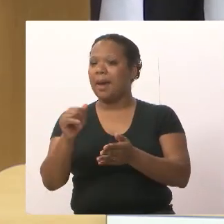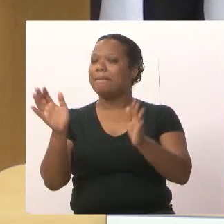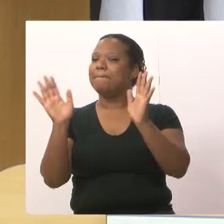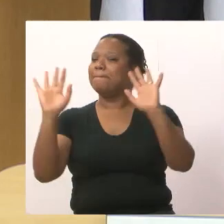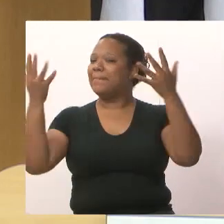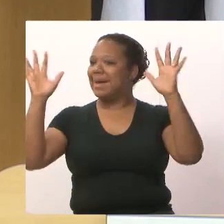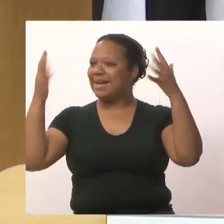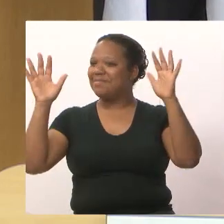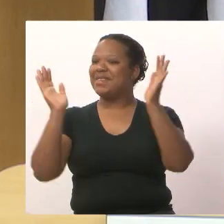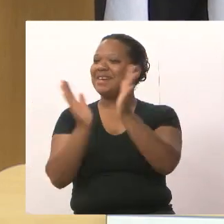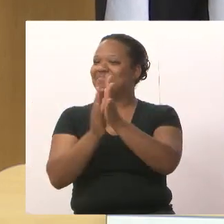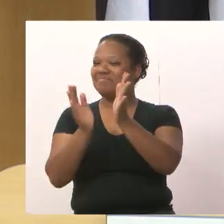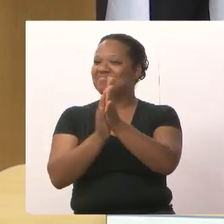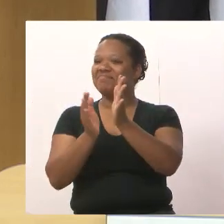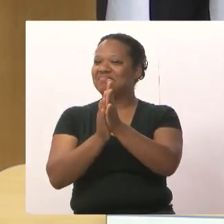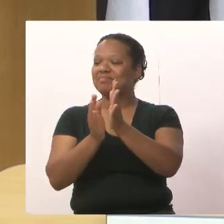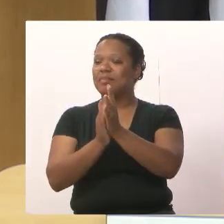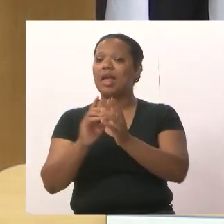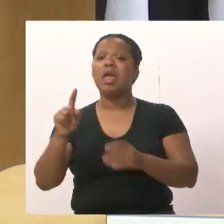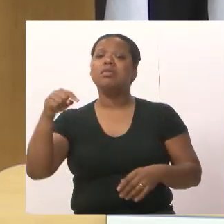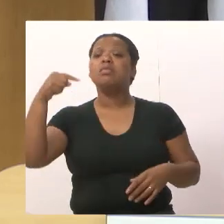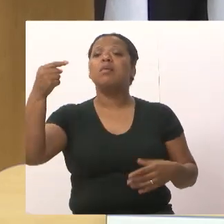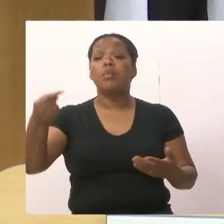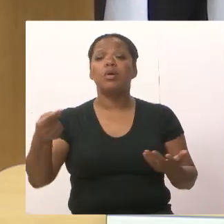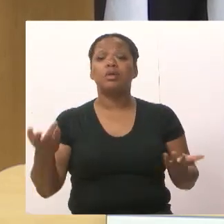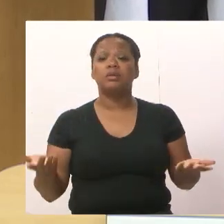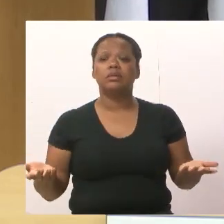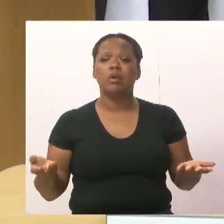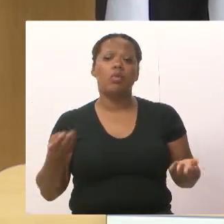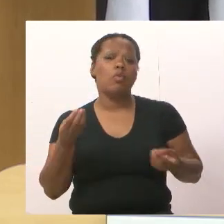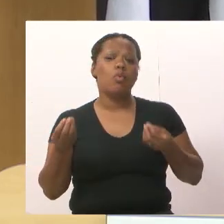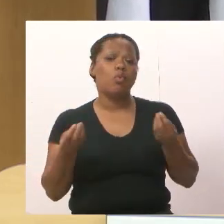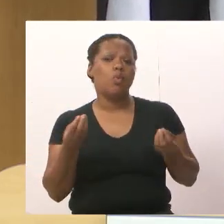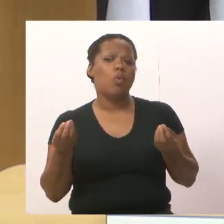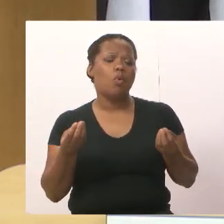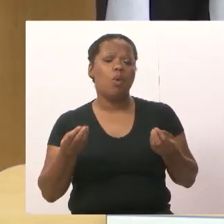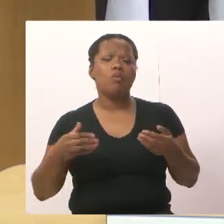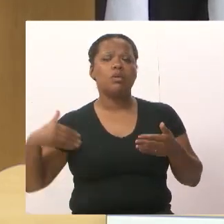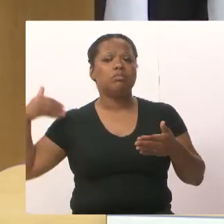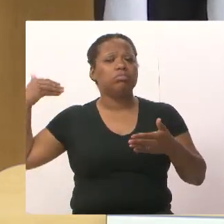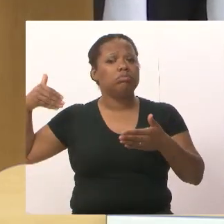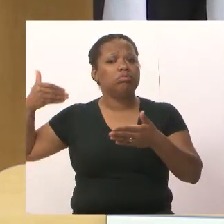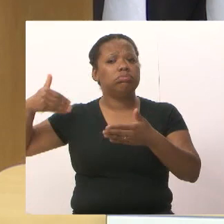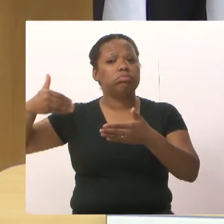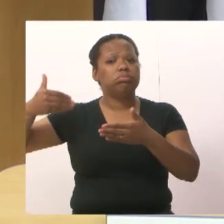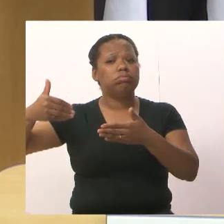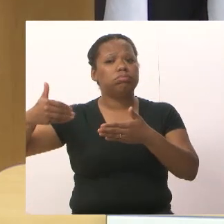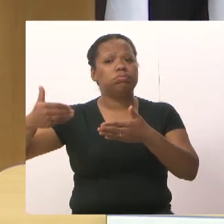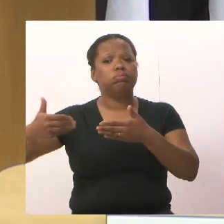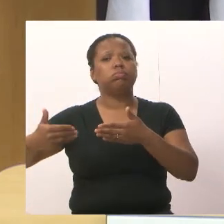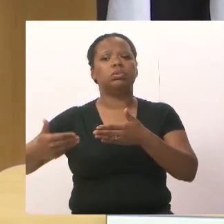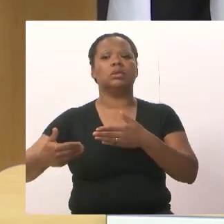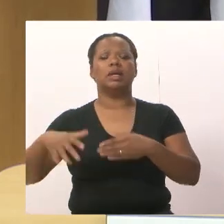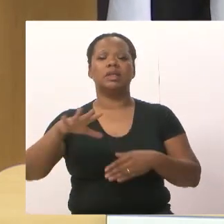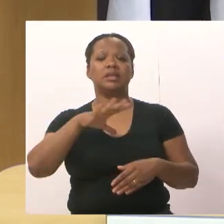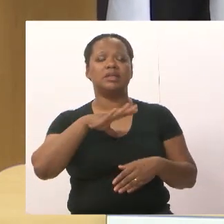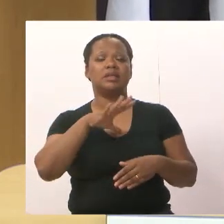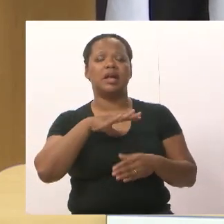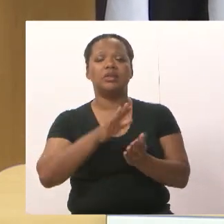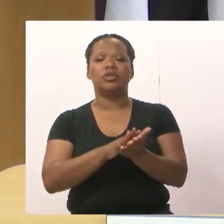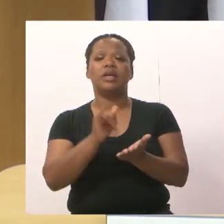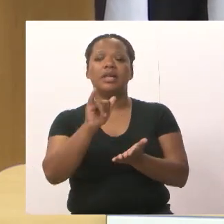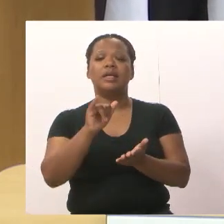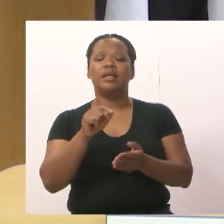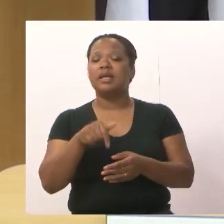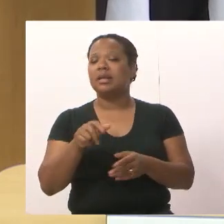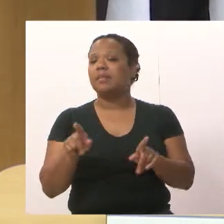Parabéns. E depois, como que foi essa caminhada da cidade e da casa?